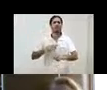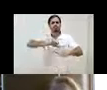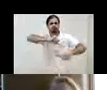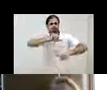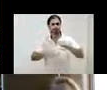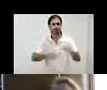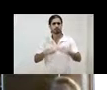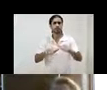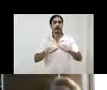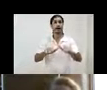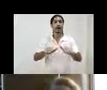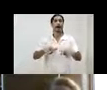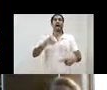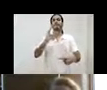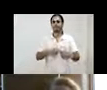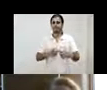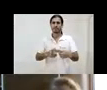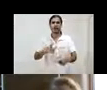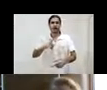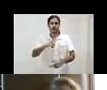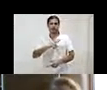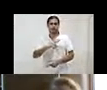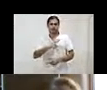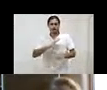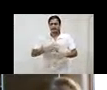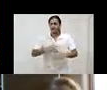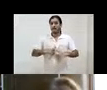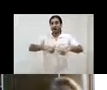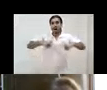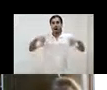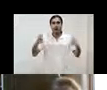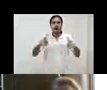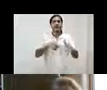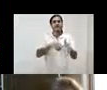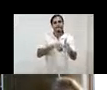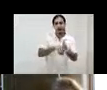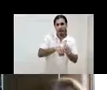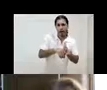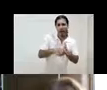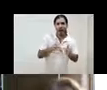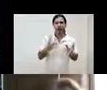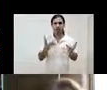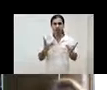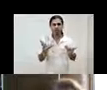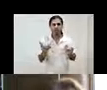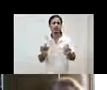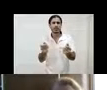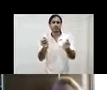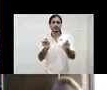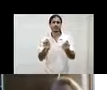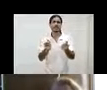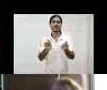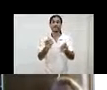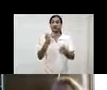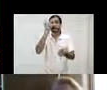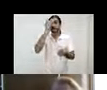potência da pesquisa qualitativa nas ciências humanas. Sim, nós temos uma demarcação clara, porque nós